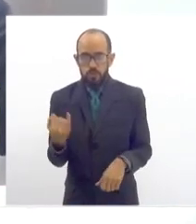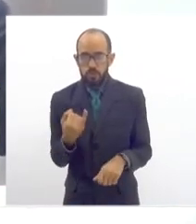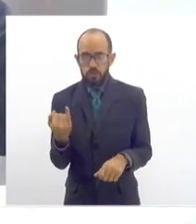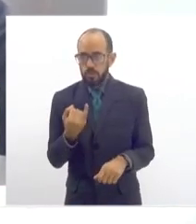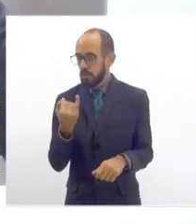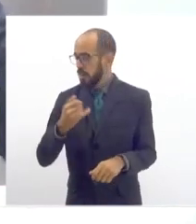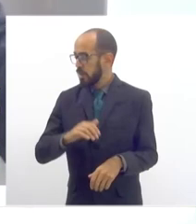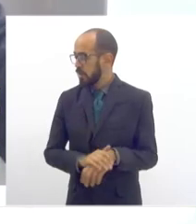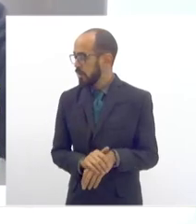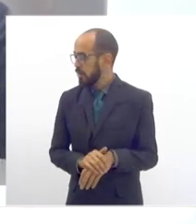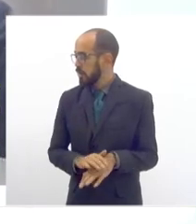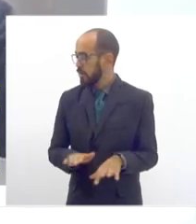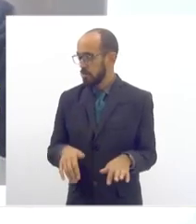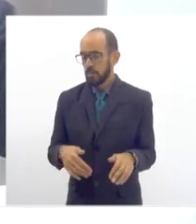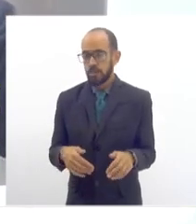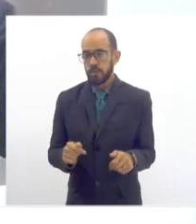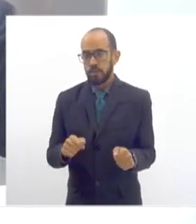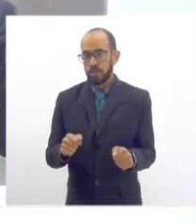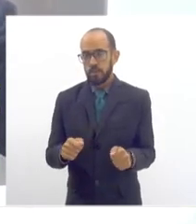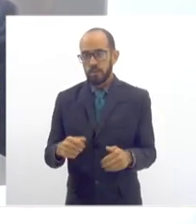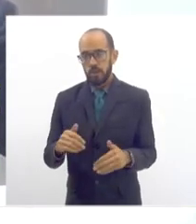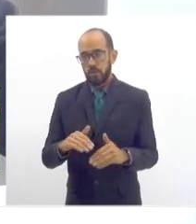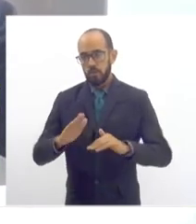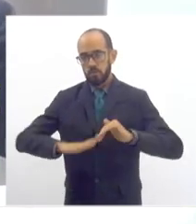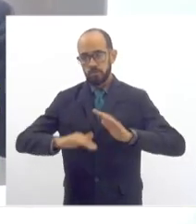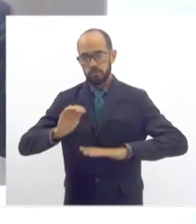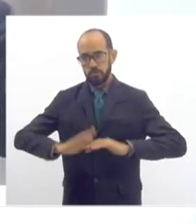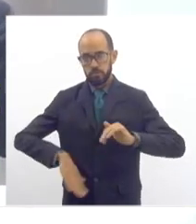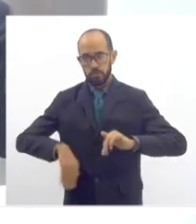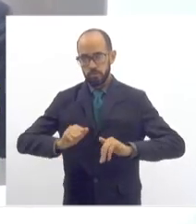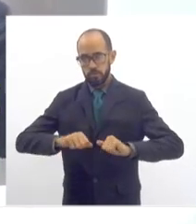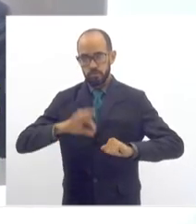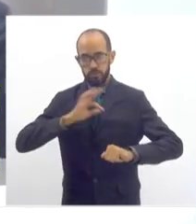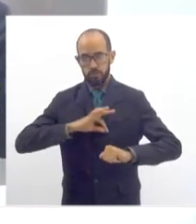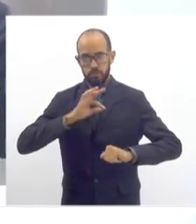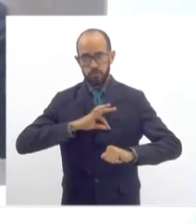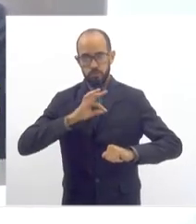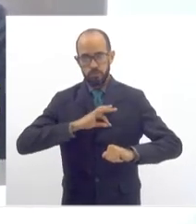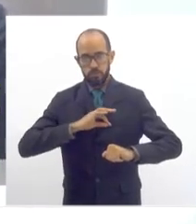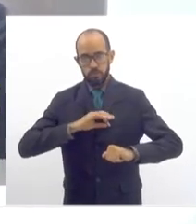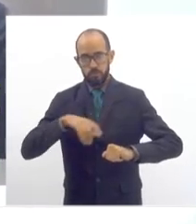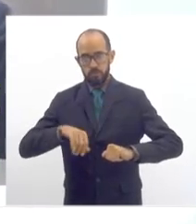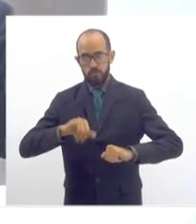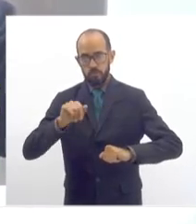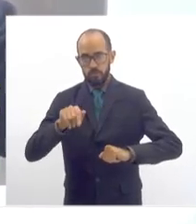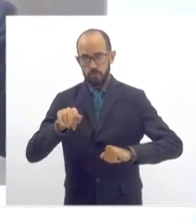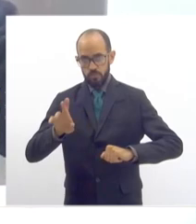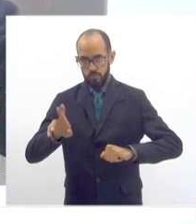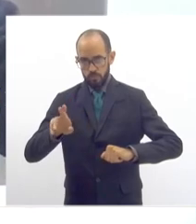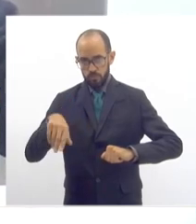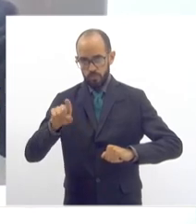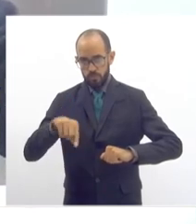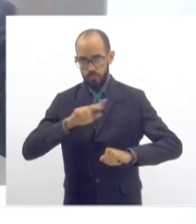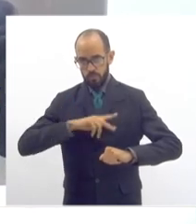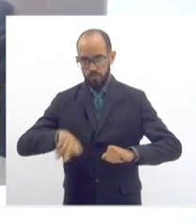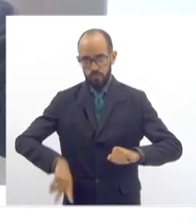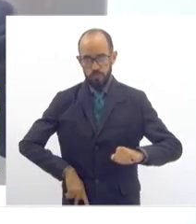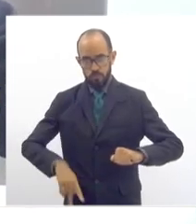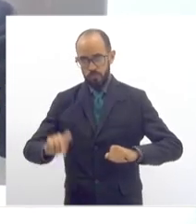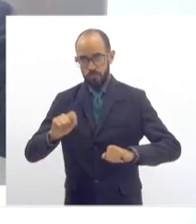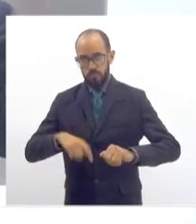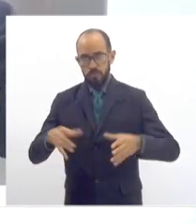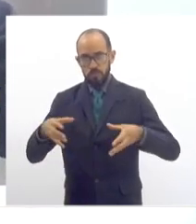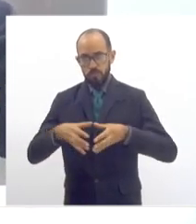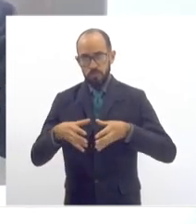aqui nessa audiência de hoje. E, para começar com o plano de cargos, carreiras e salários, O Igor Carrara, que é o presidente da comissão